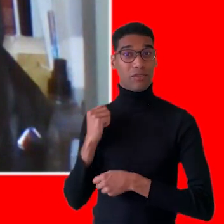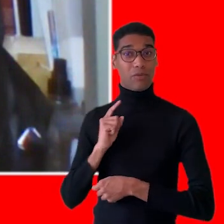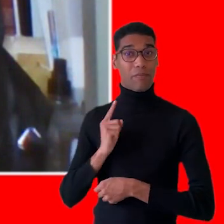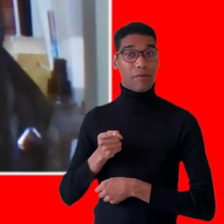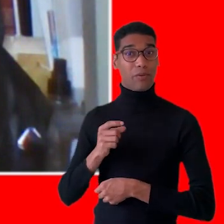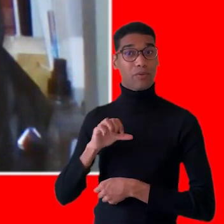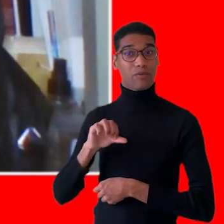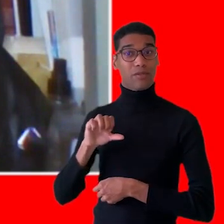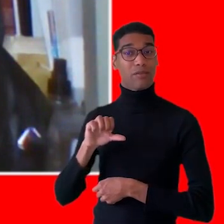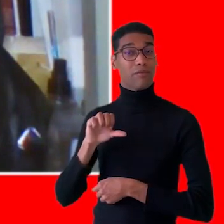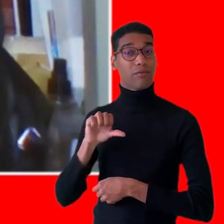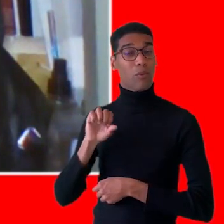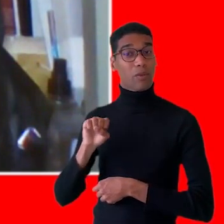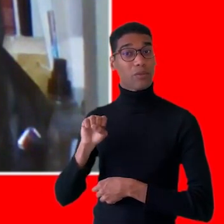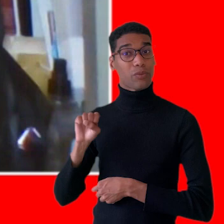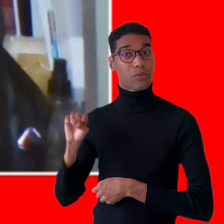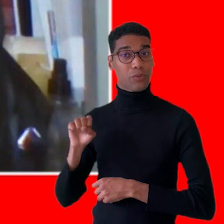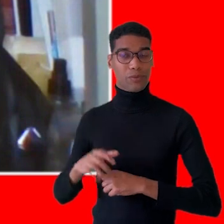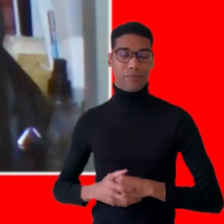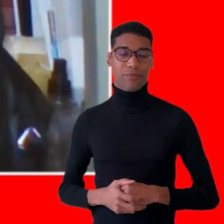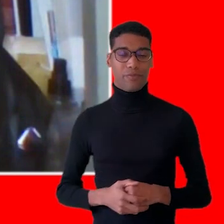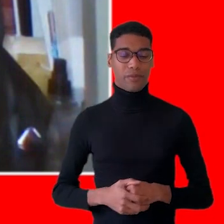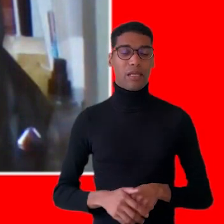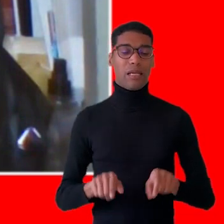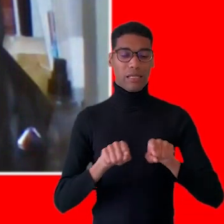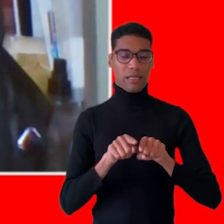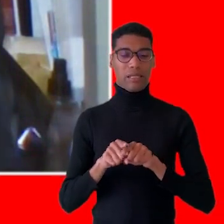13 de maio de 1888. Um outro tempo, que seria